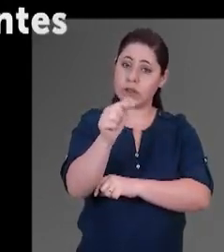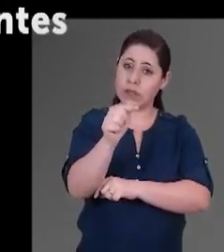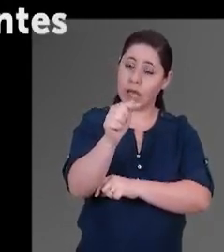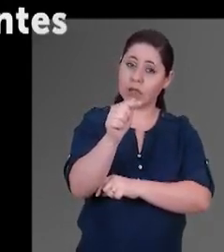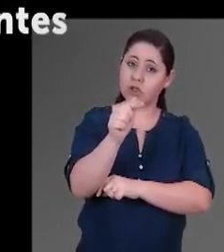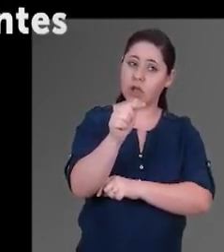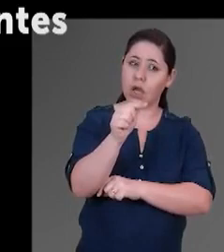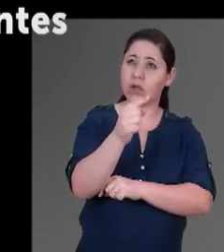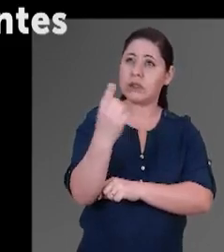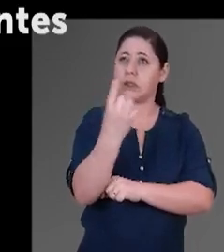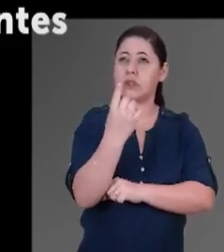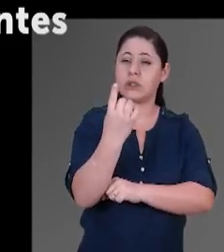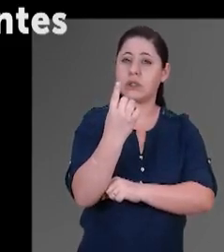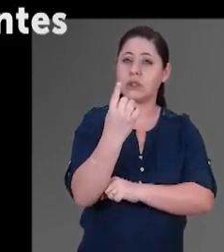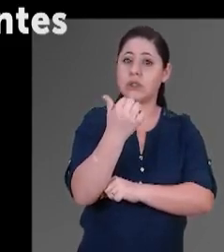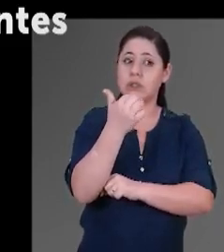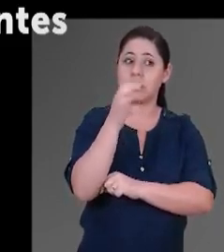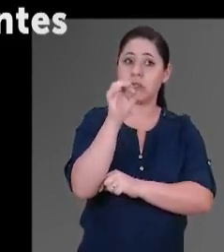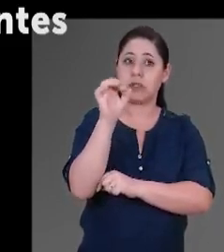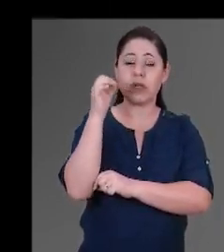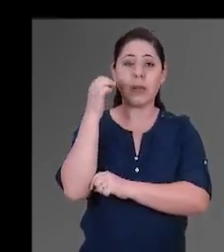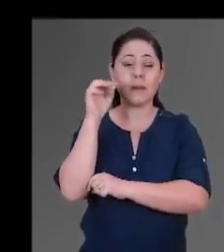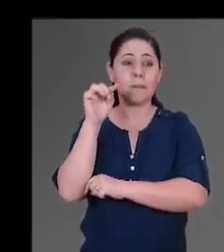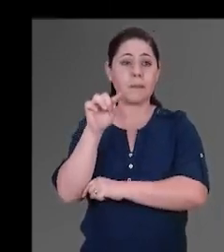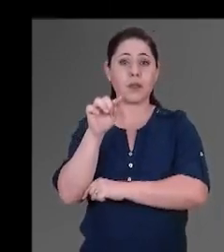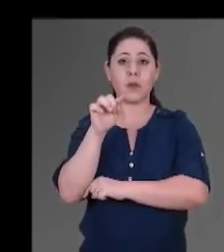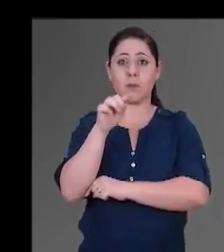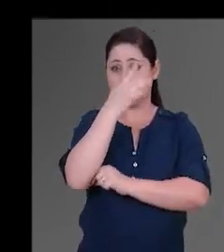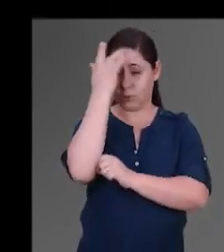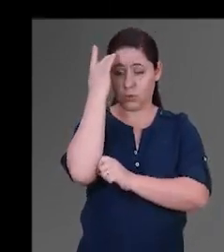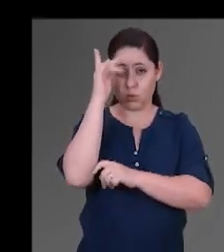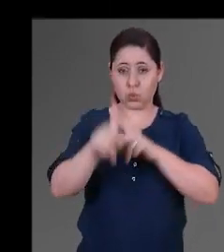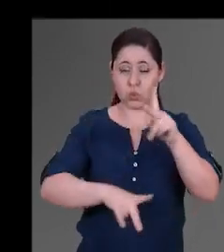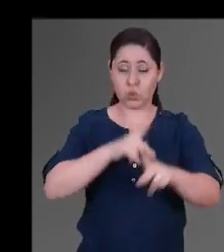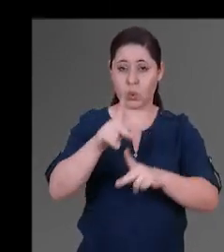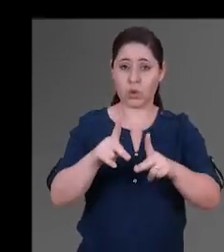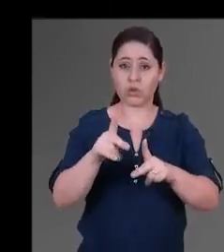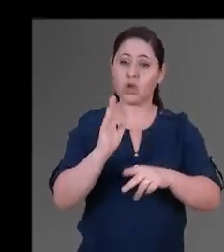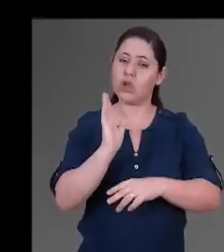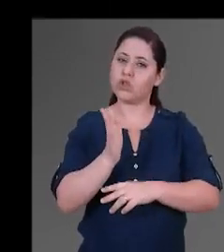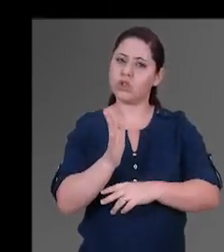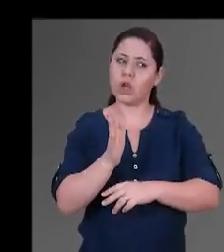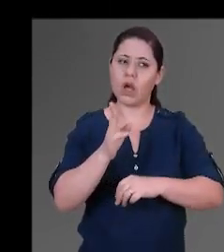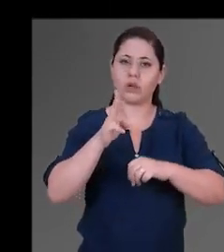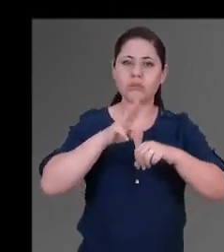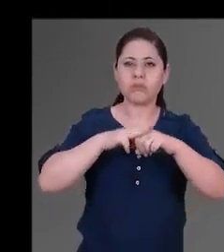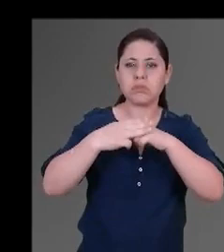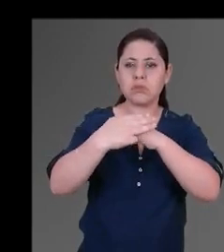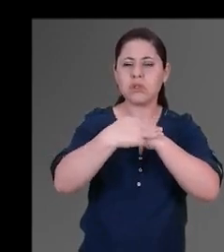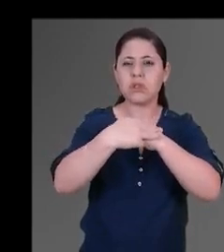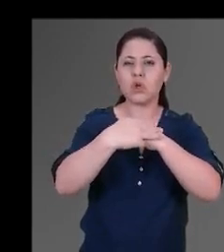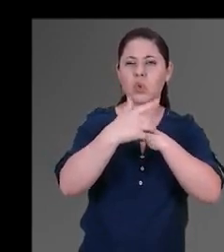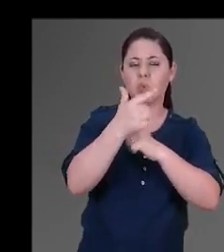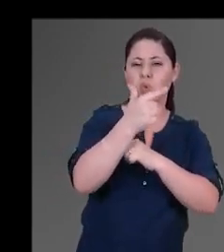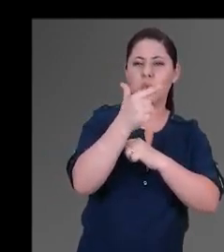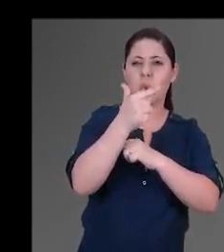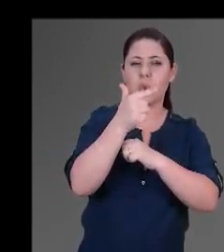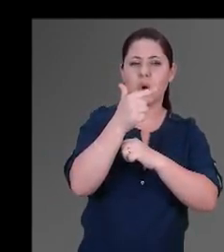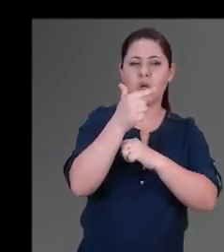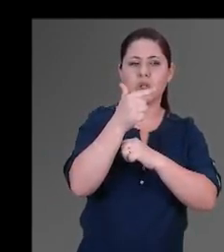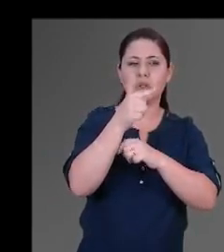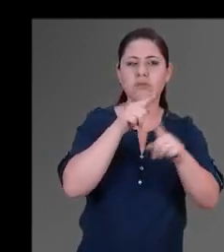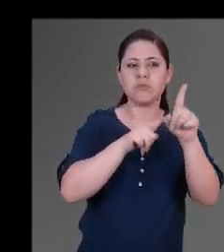697 casos a cada 100 mil habitantes. Já no caso do Zika vírus, o número de infecções foi de menos de